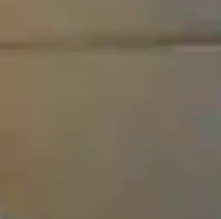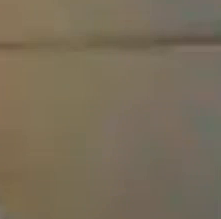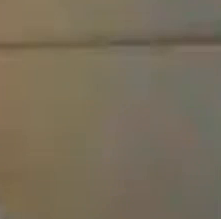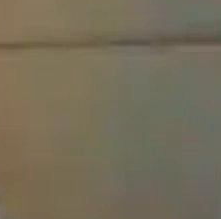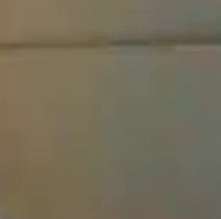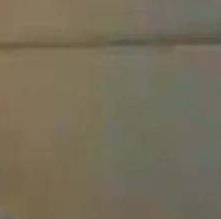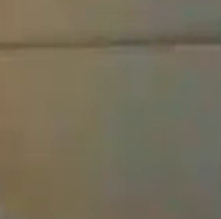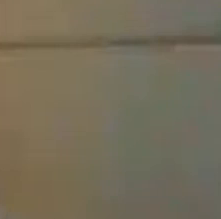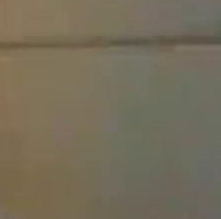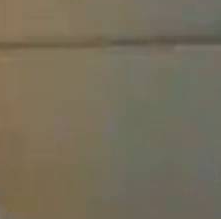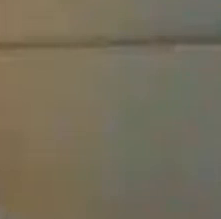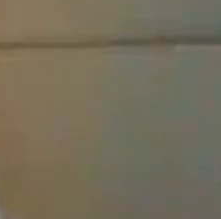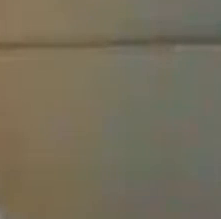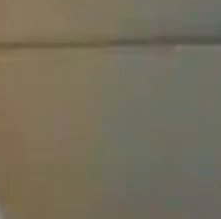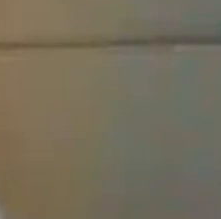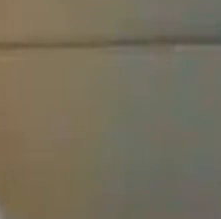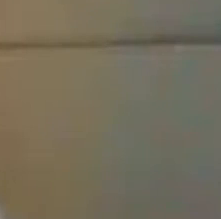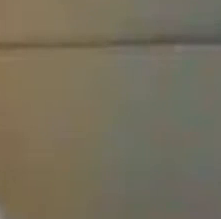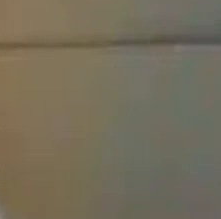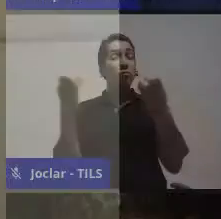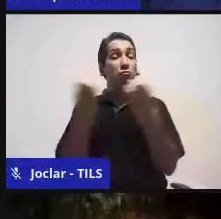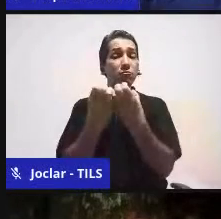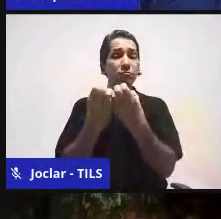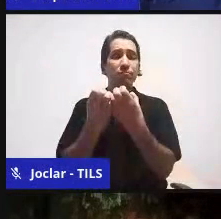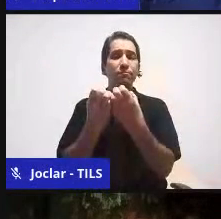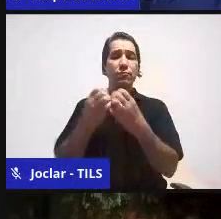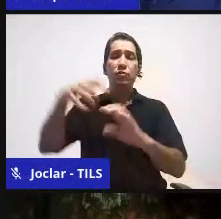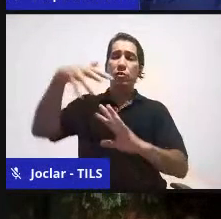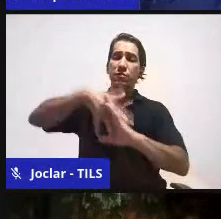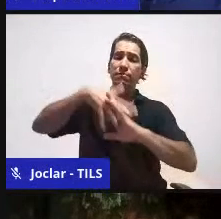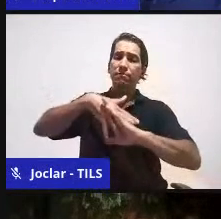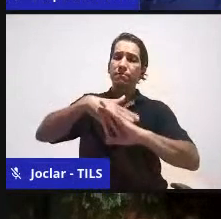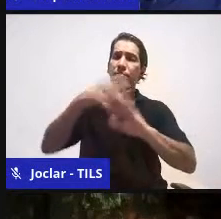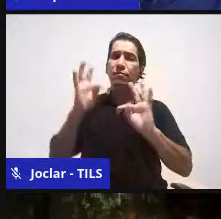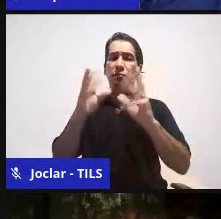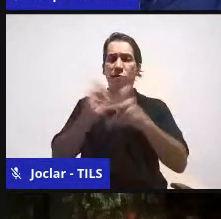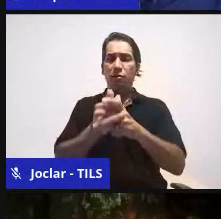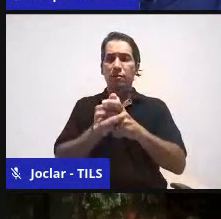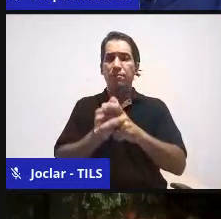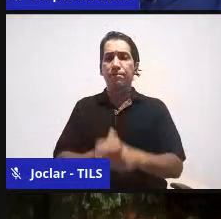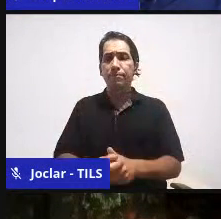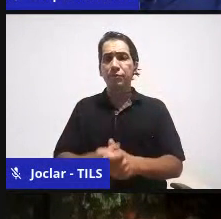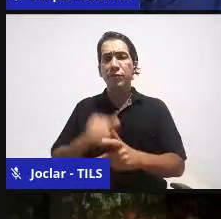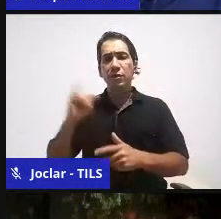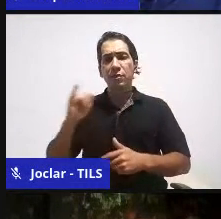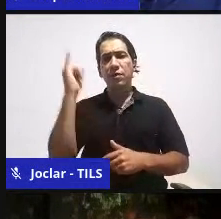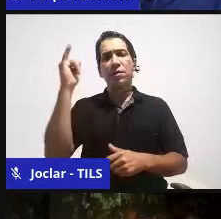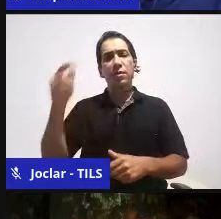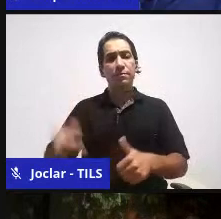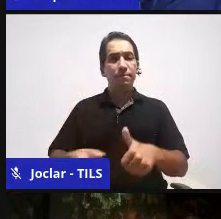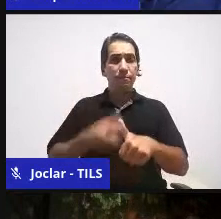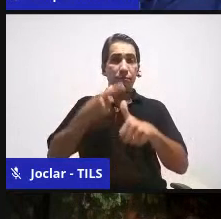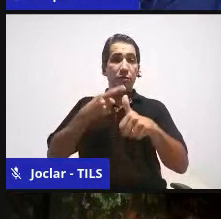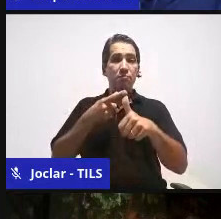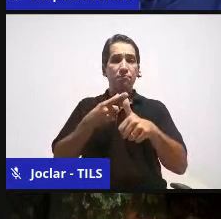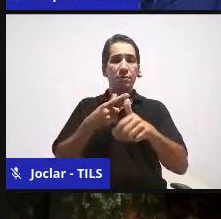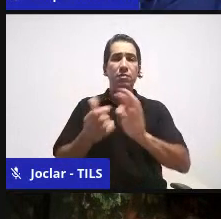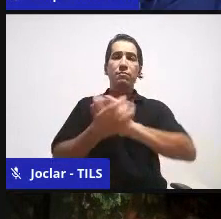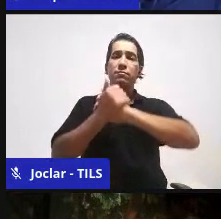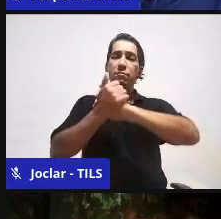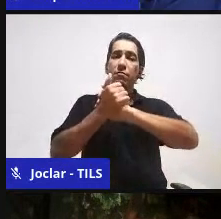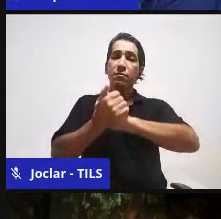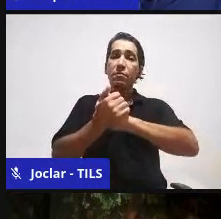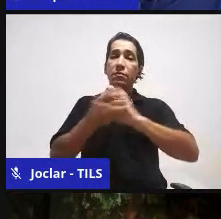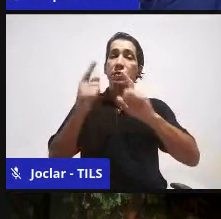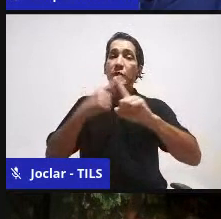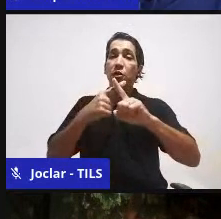comunidade acadêmica. E é importante, primeiro, parabenizar por realizar um evento desse. Acho que os colegas estão de